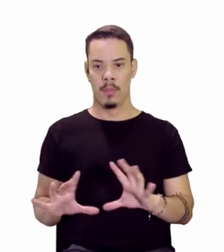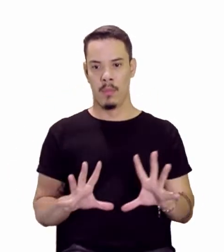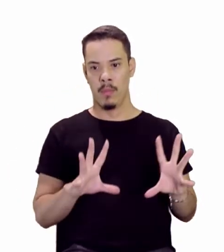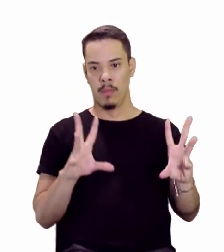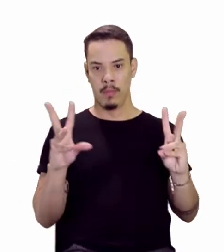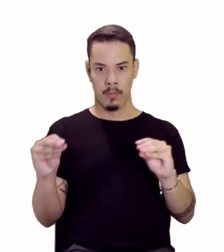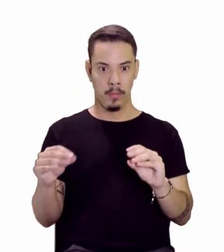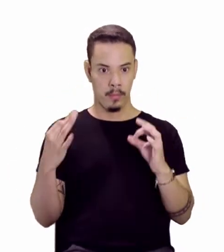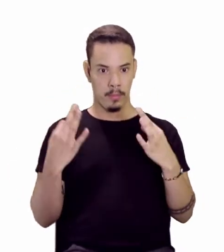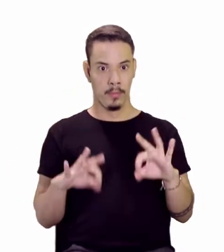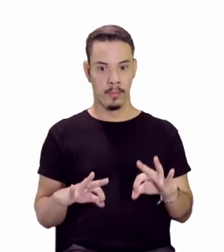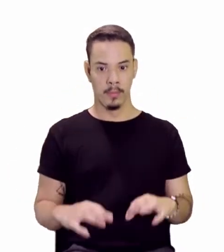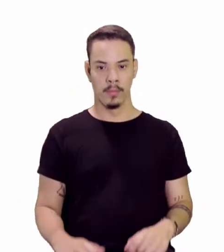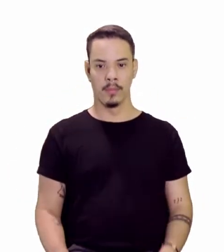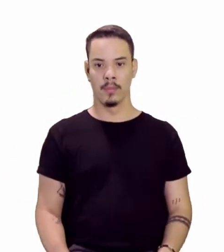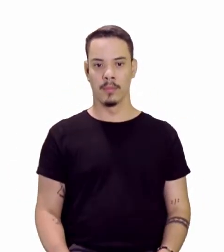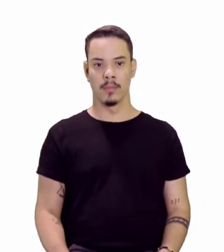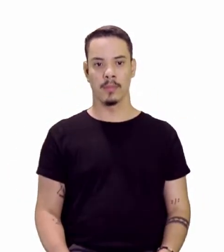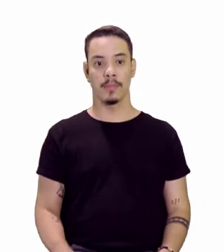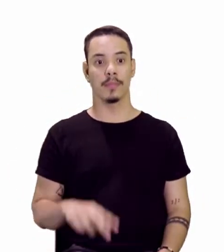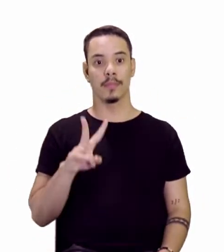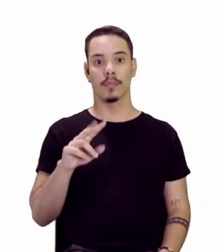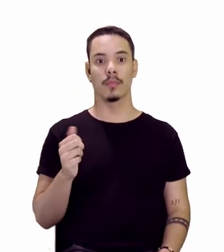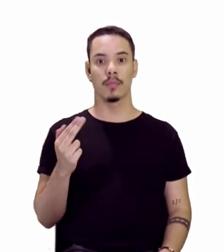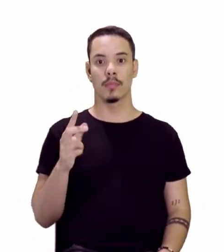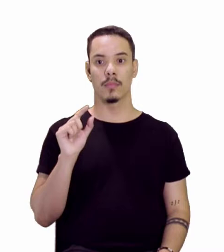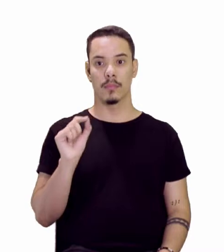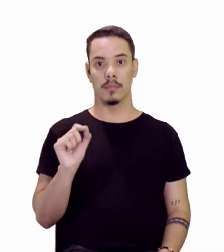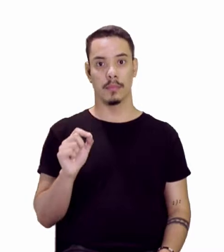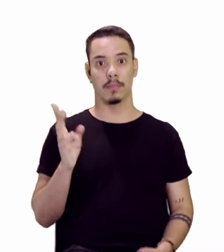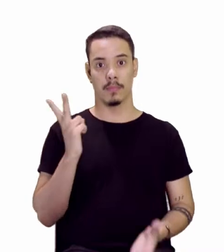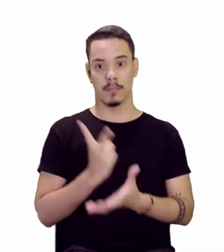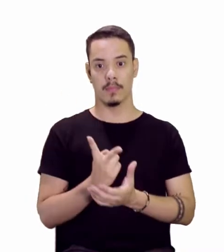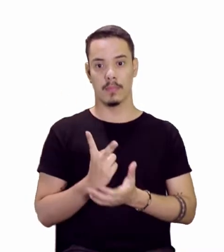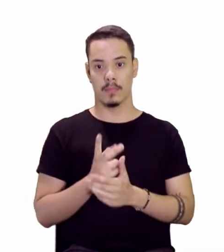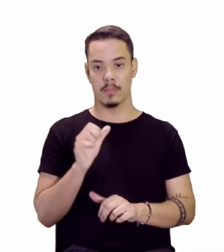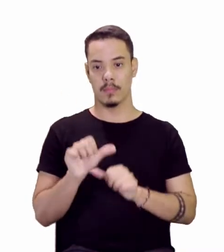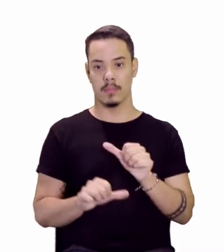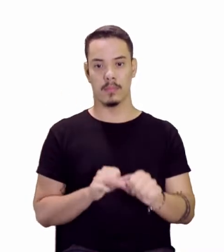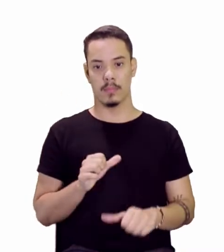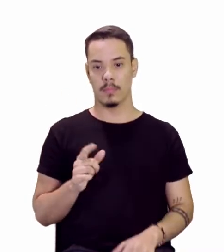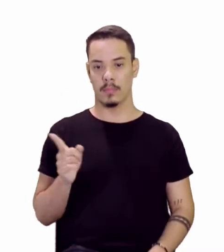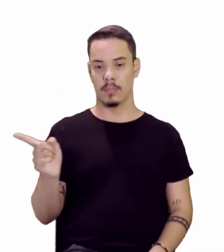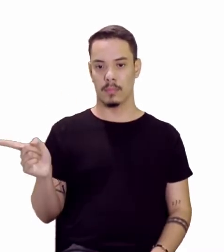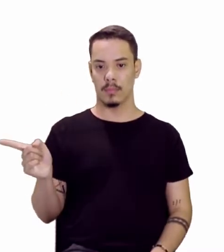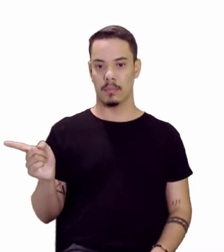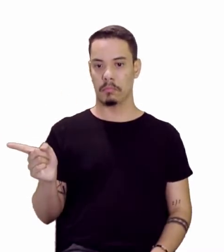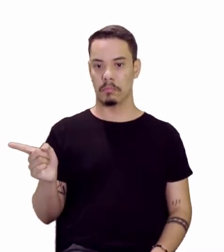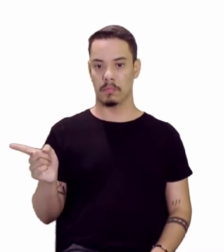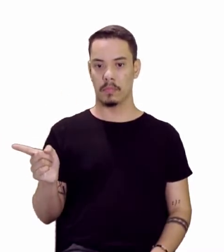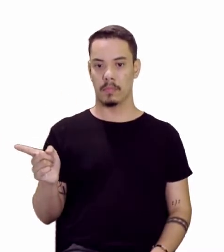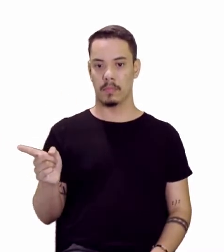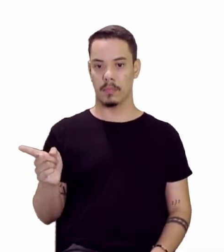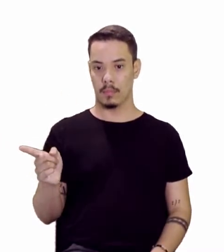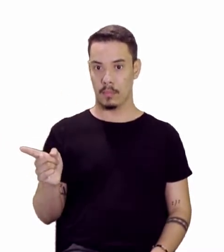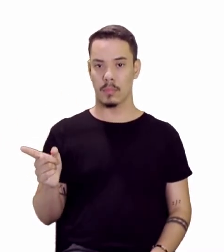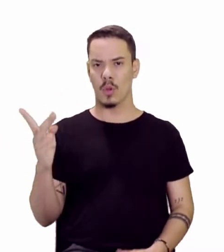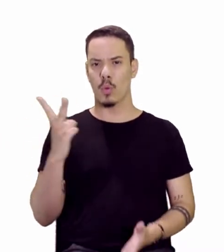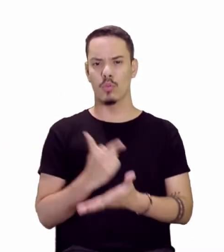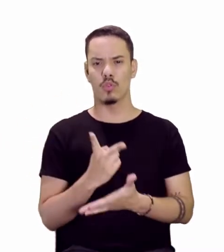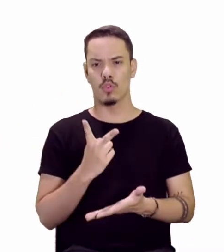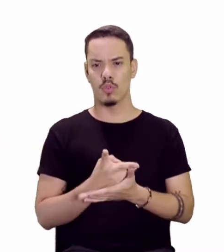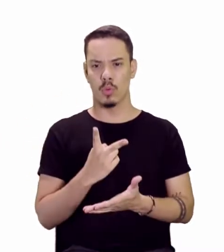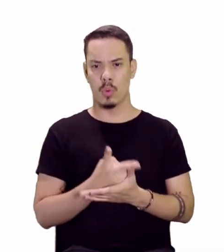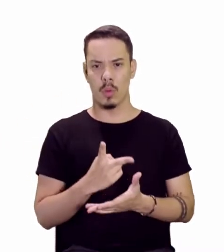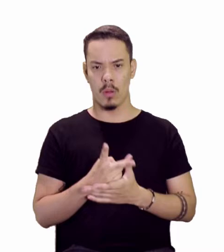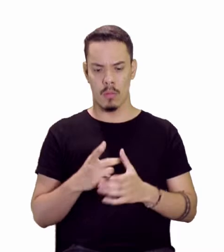mostrando, né, virado mais para cá. Ele viu que, você pode ver que mesmo virando o copo para assim, depois de estar lá dentro d'água, o cartão continua não